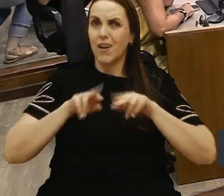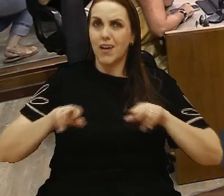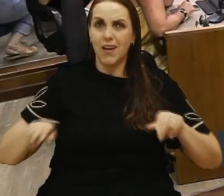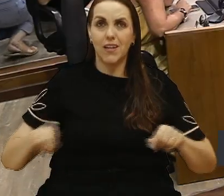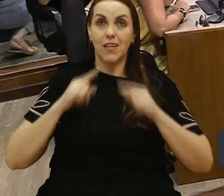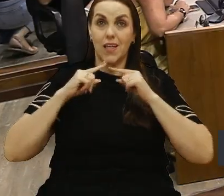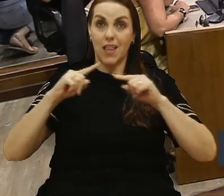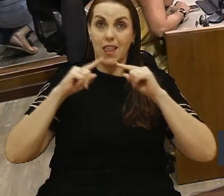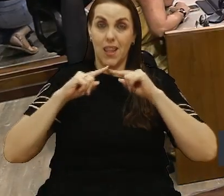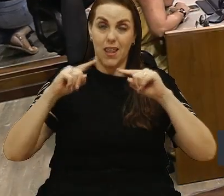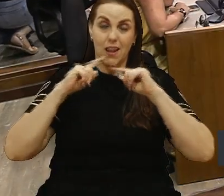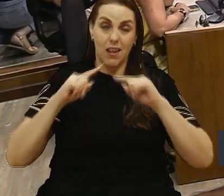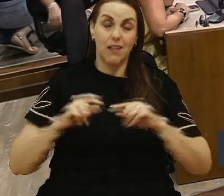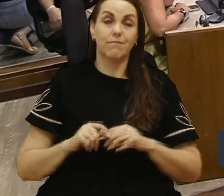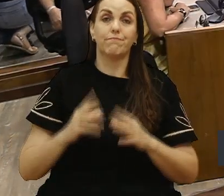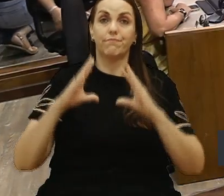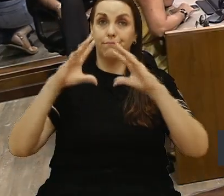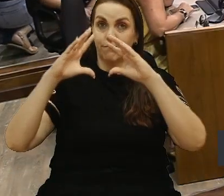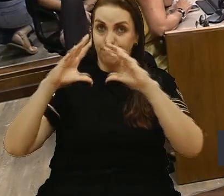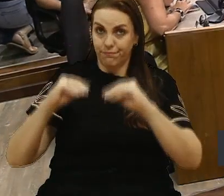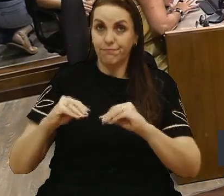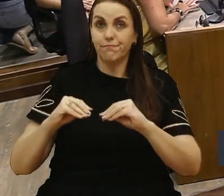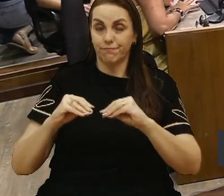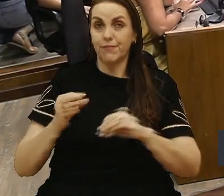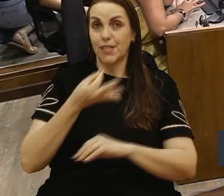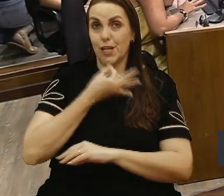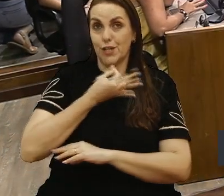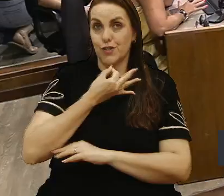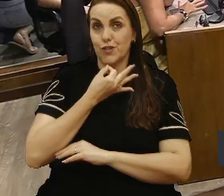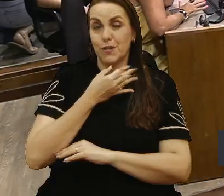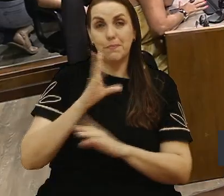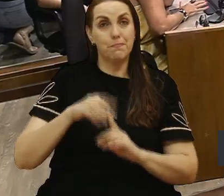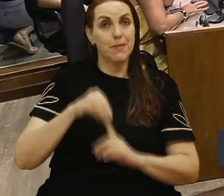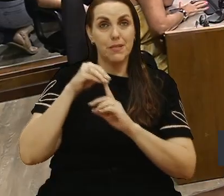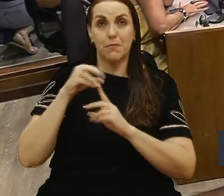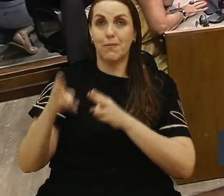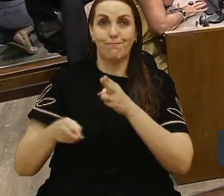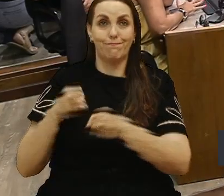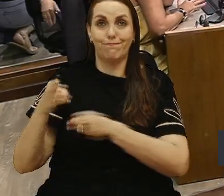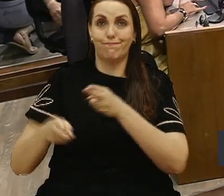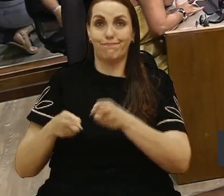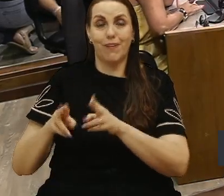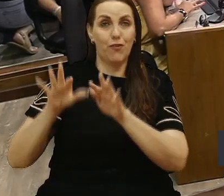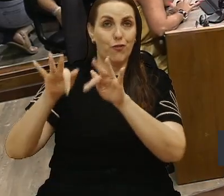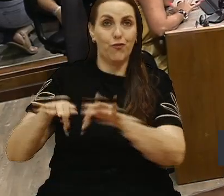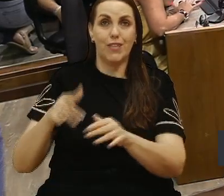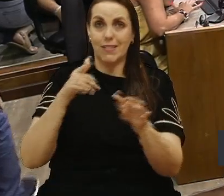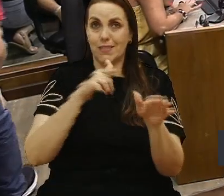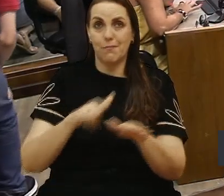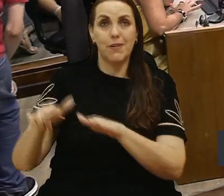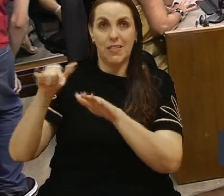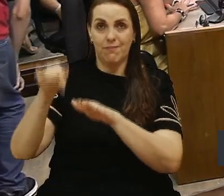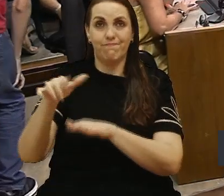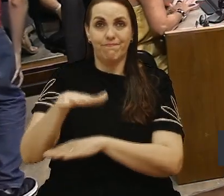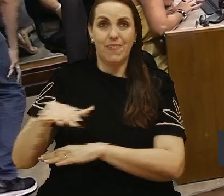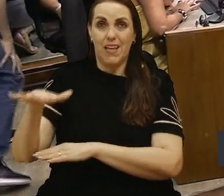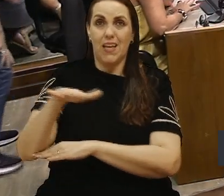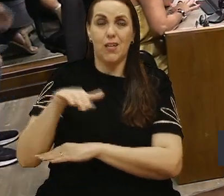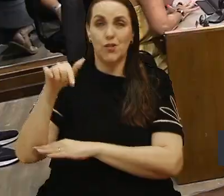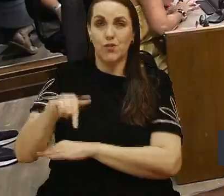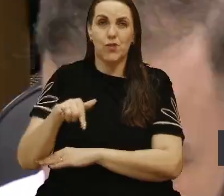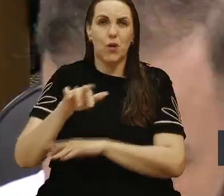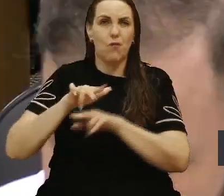da noite de Caxias do Sul, principalmente na questão da estação férrea no final de semana, né, envolvendo diversas pessoas